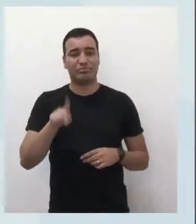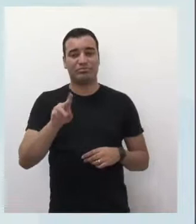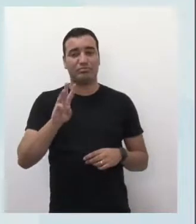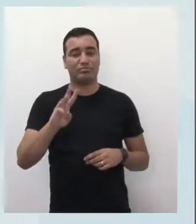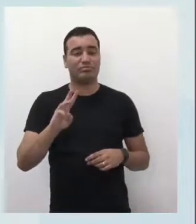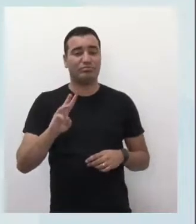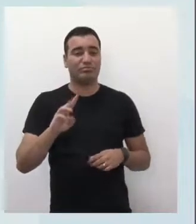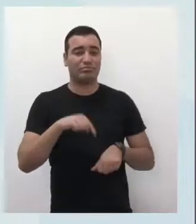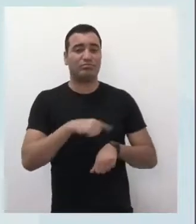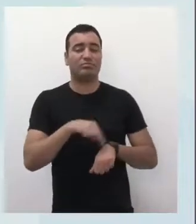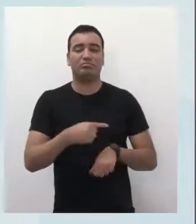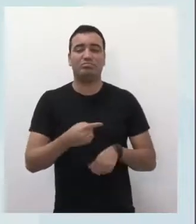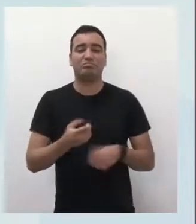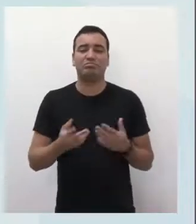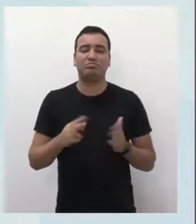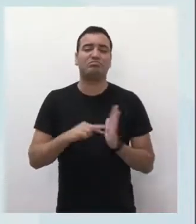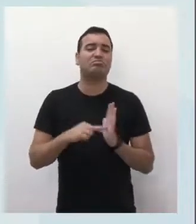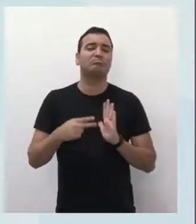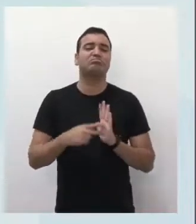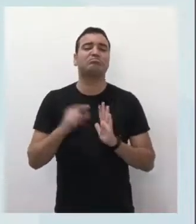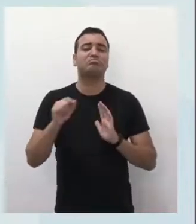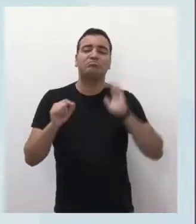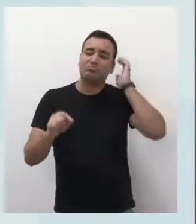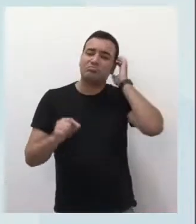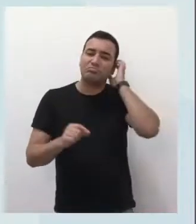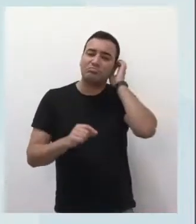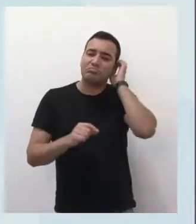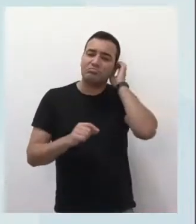kWh. O que é isso daqui, Magno?